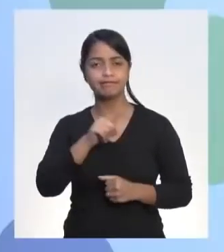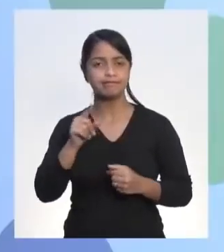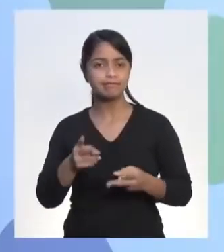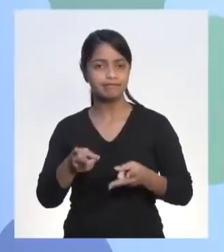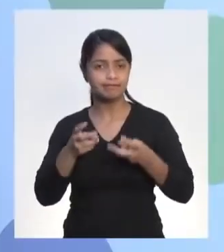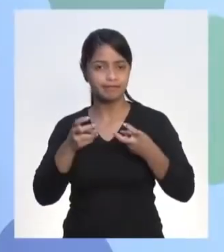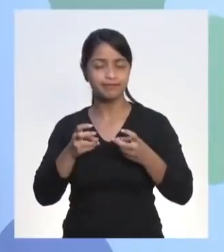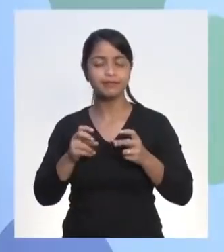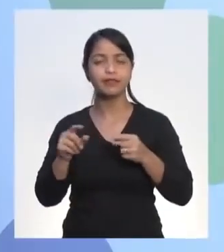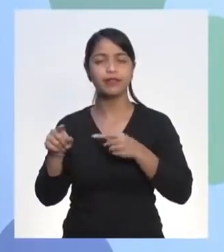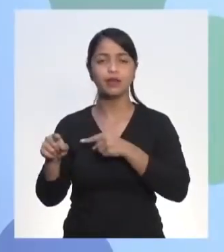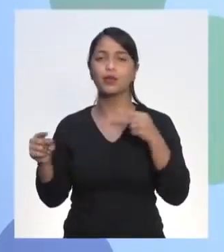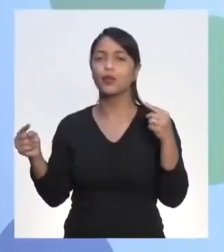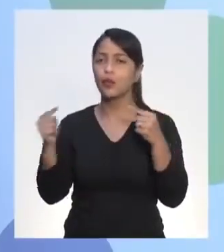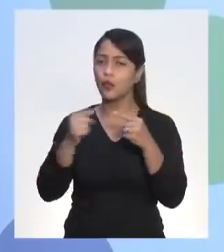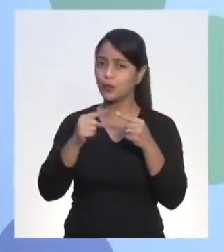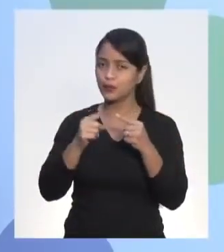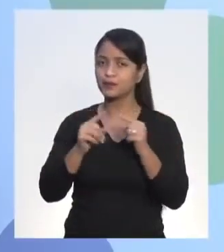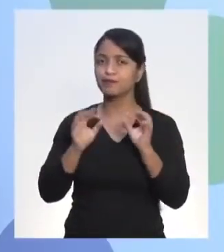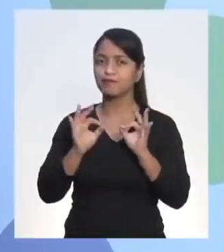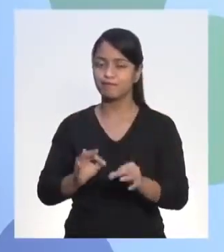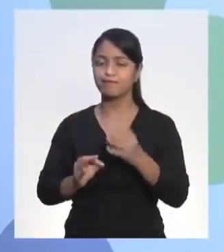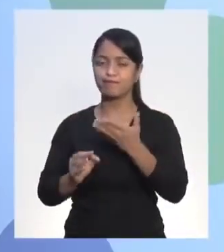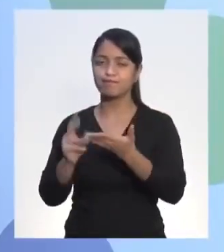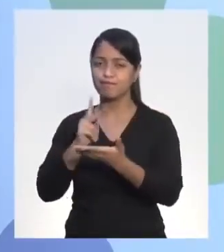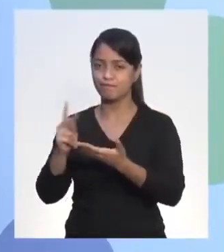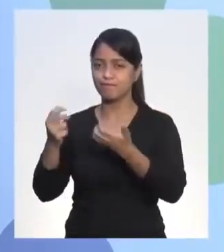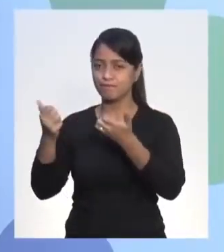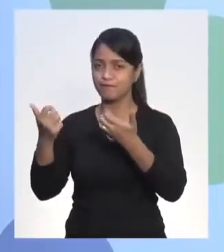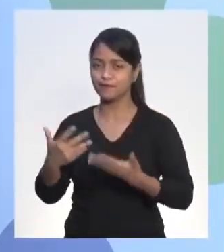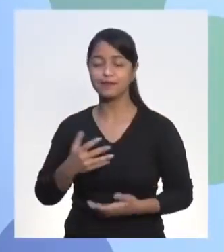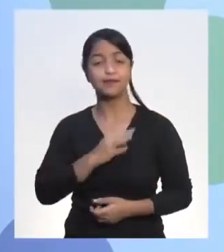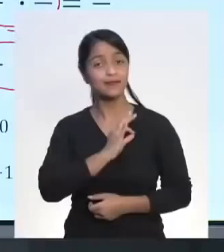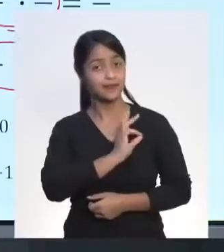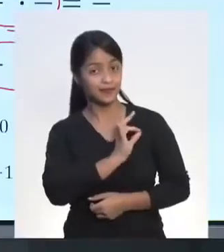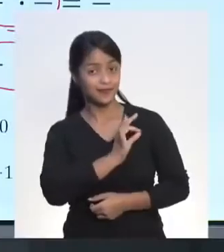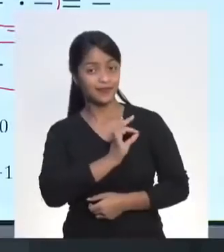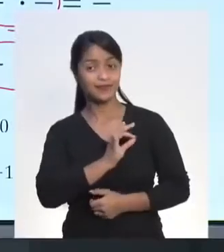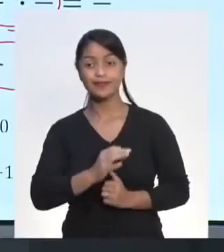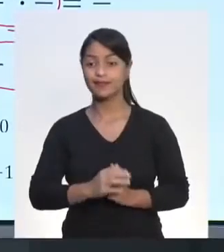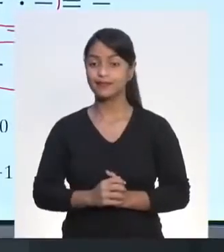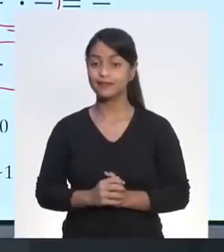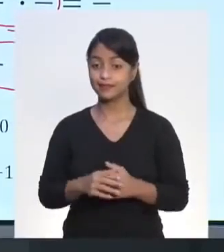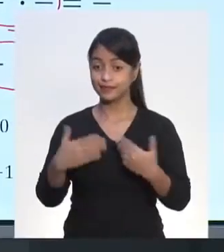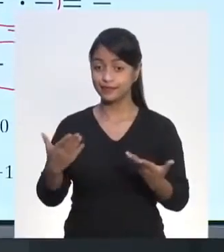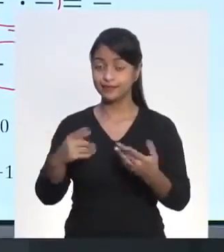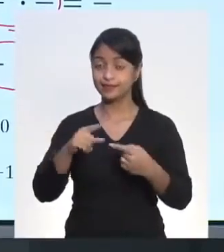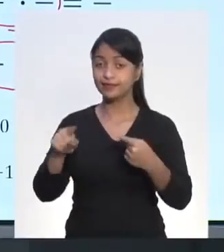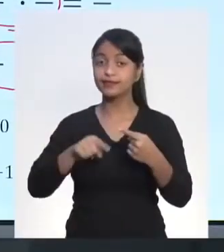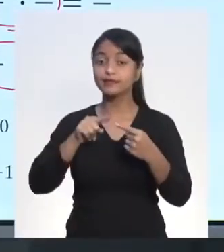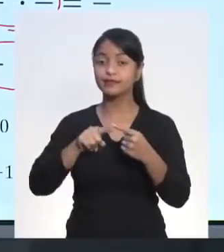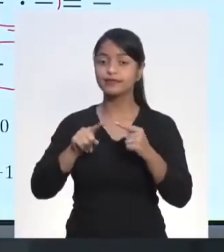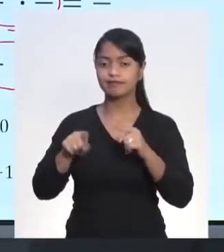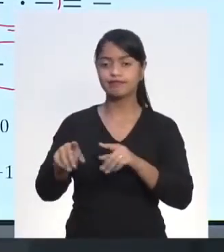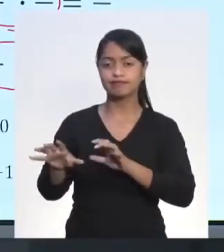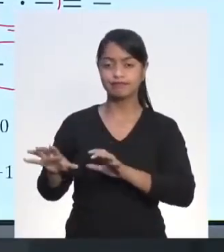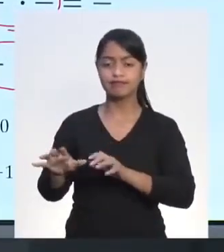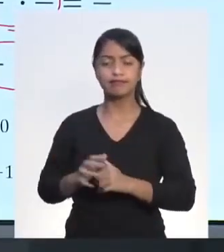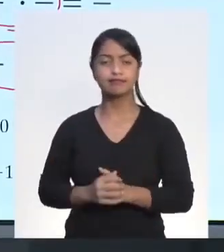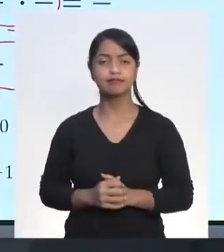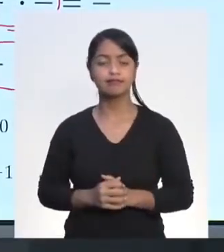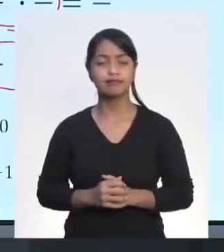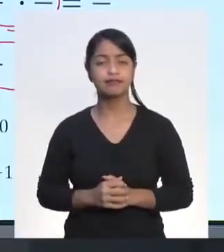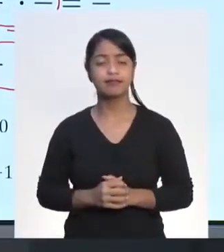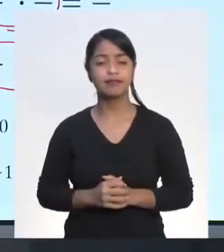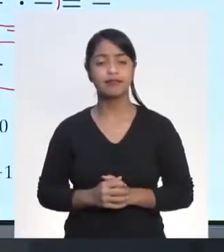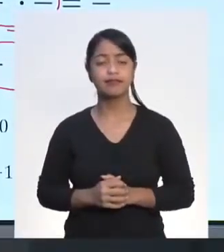uma associação toda com isso que o professor Jonas está falando. Isso mesmo. Então, a ideia aí é sempre assim. Os números, você vai